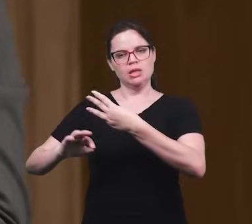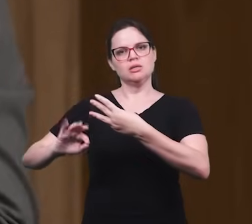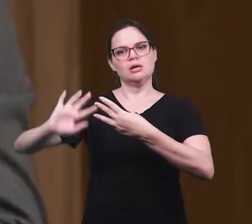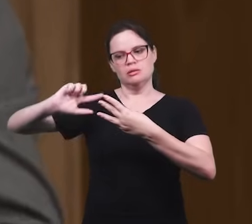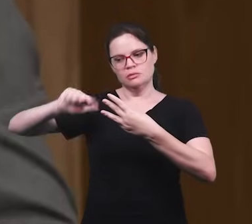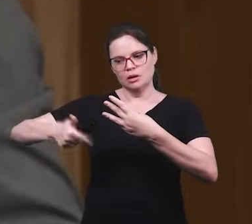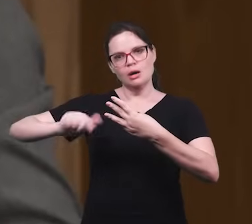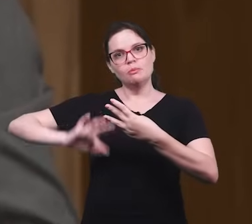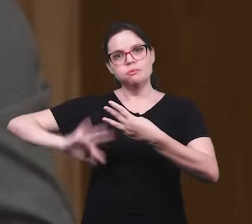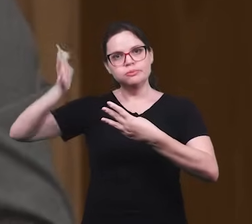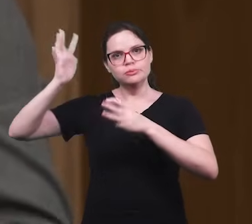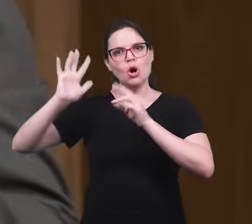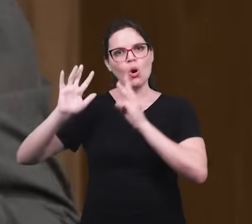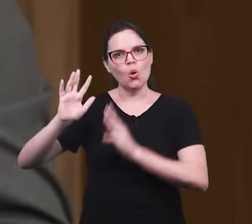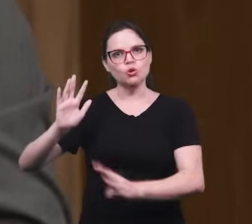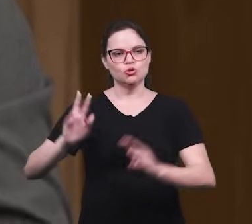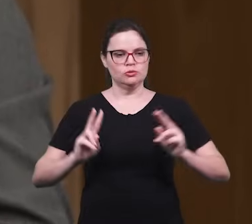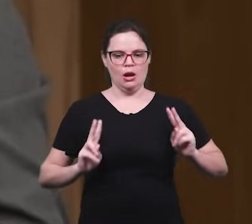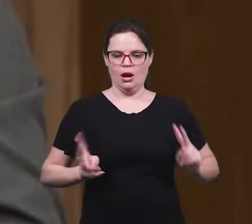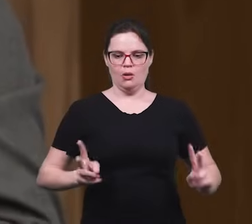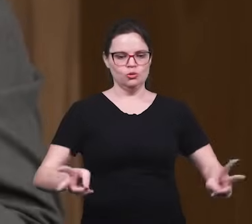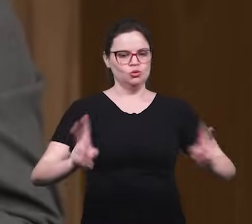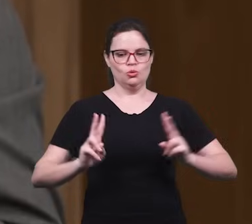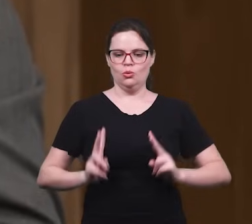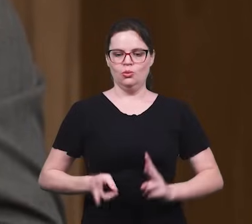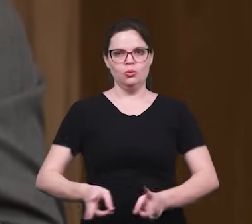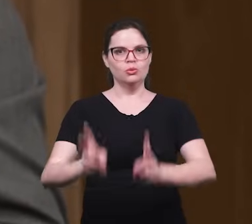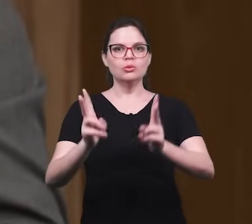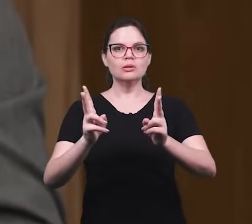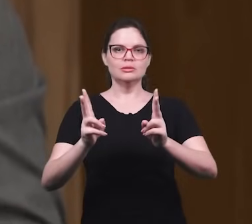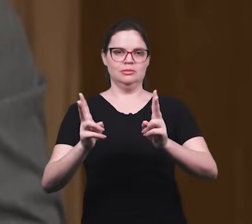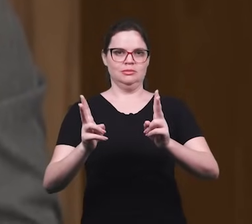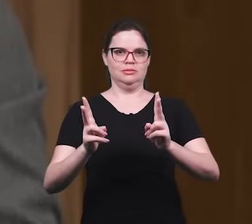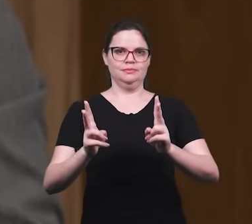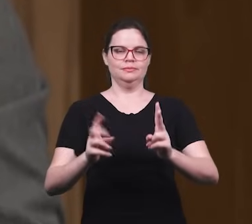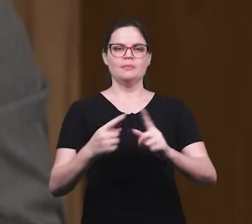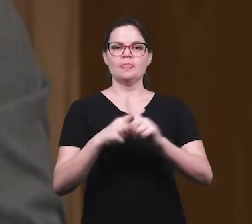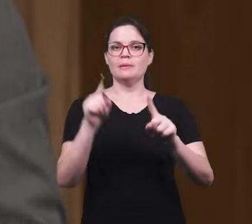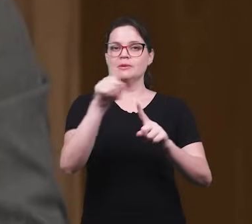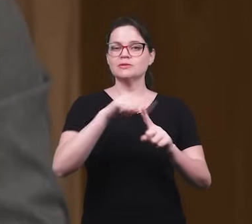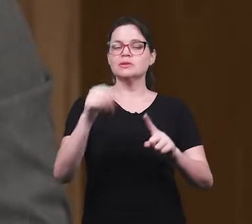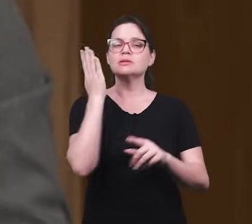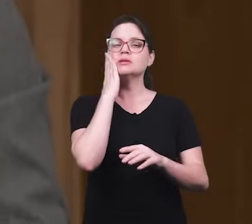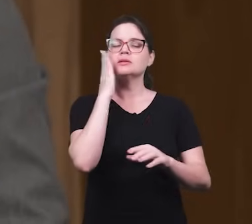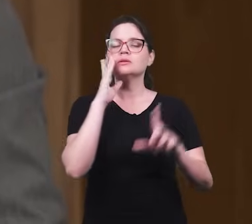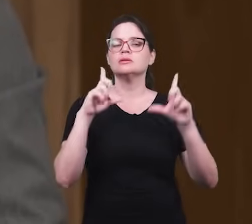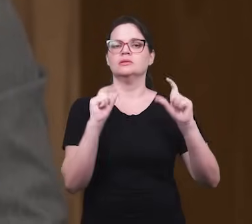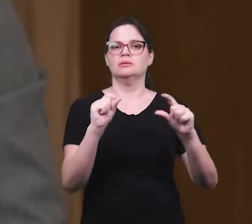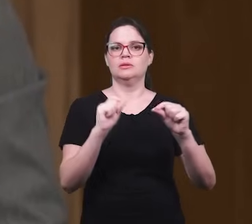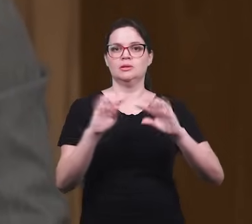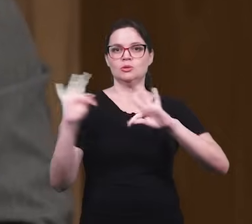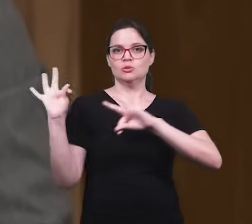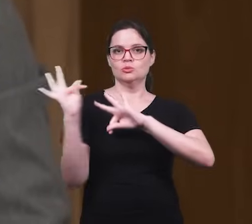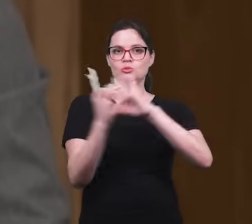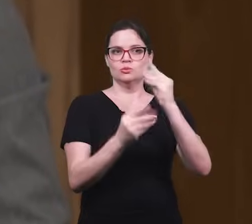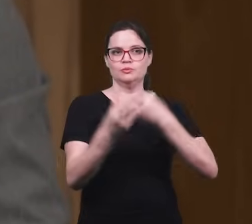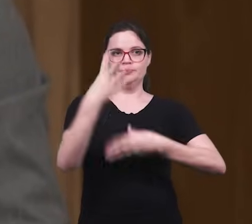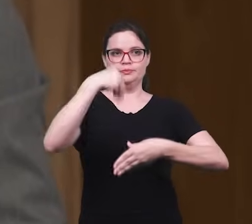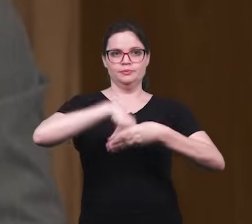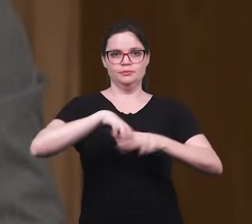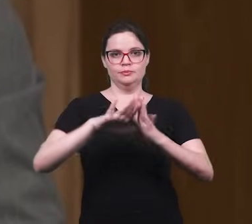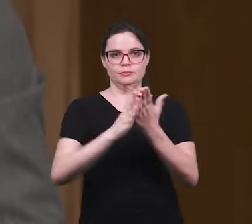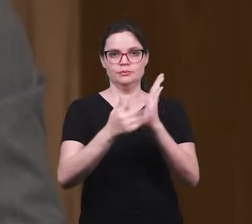e assim sucessivamente. O que é importante para nós, para você que nos assiste, é saber que aquilo que está registrado na palavra está